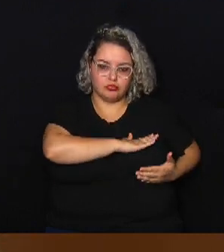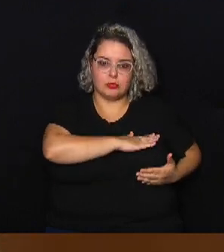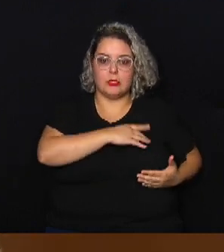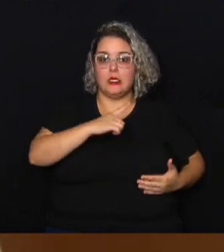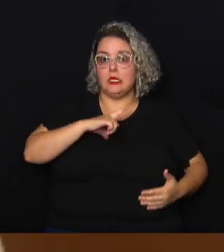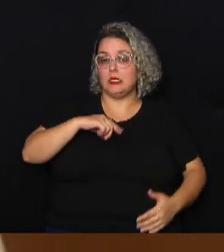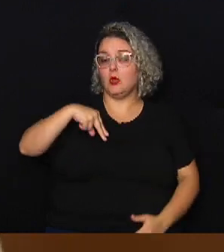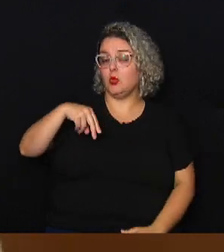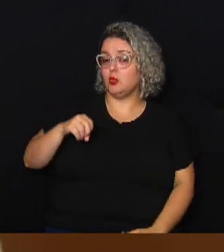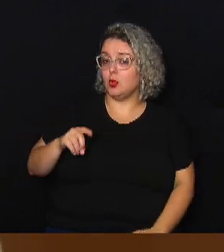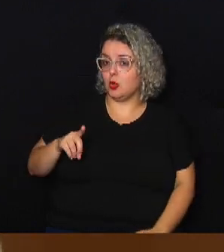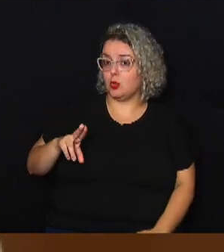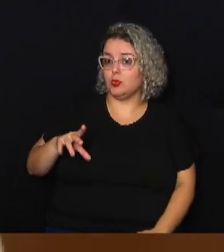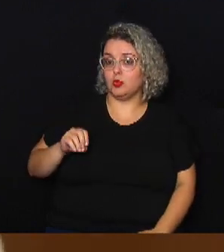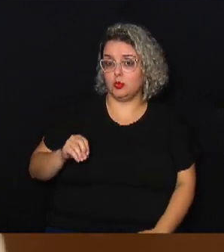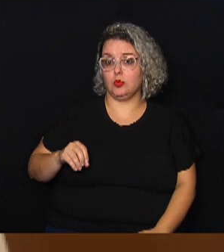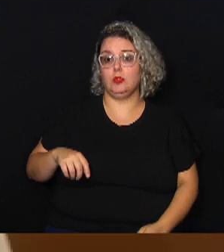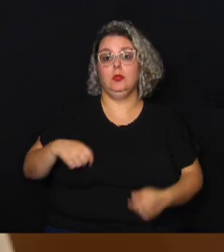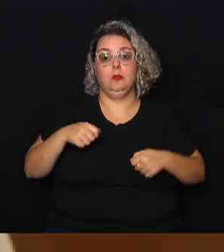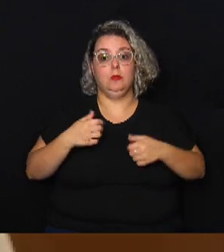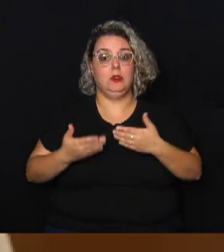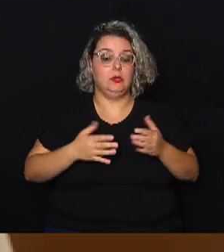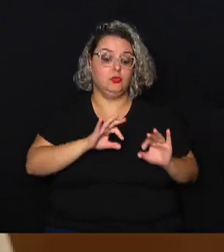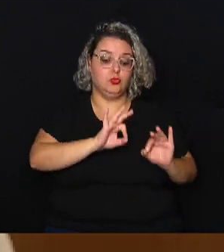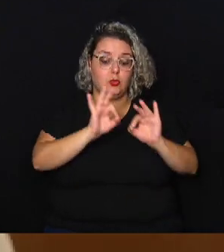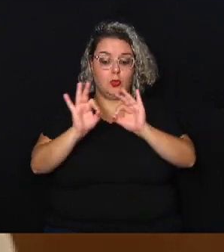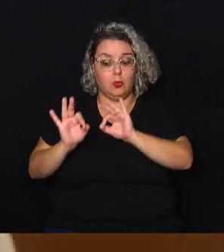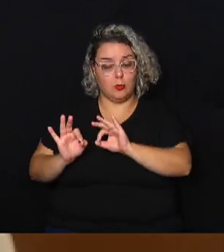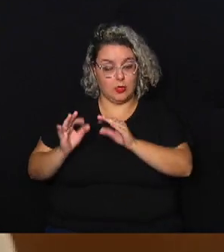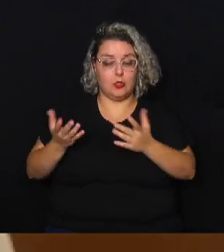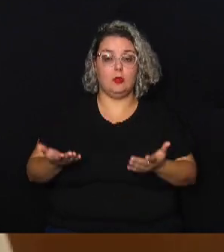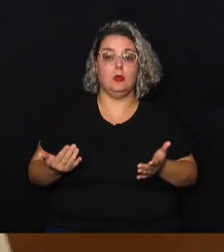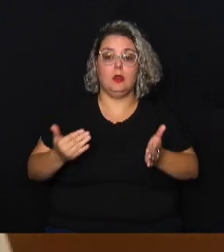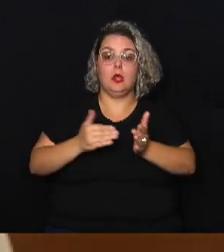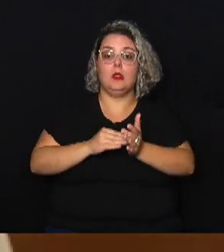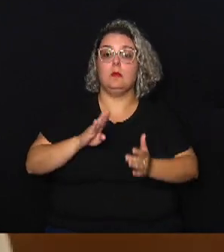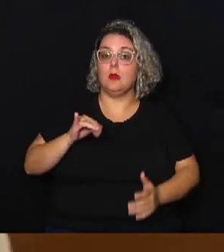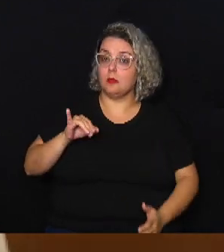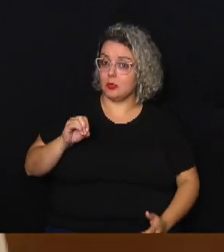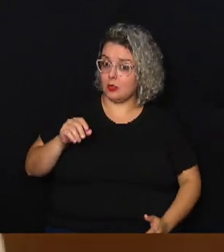de mama que precise um acompanhamento ou mesmo até uma biópsia,